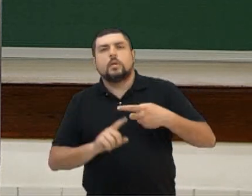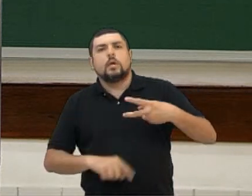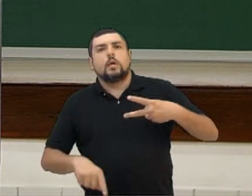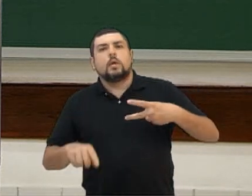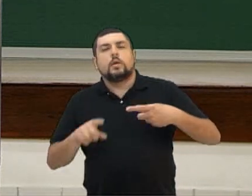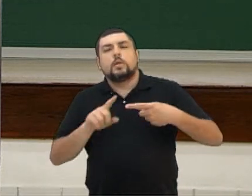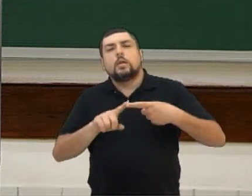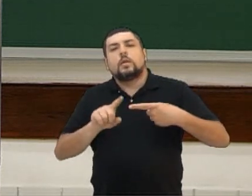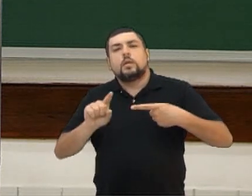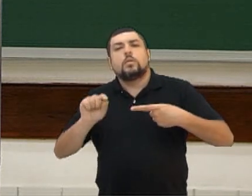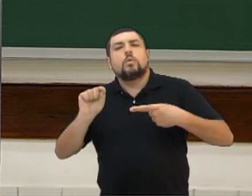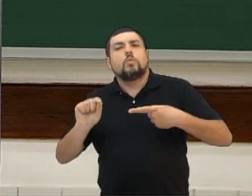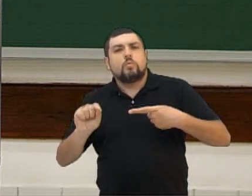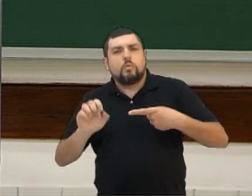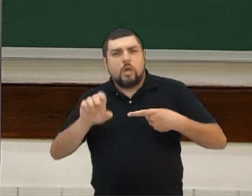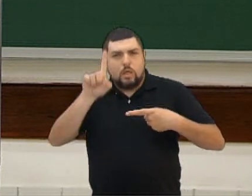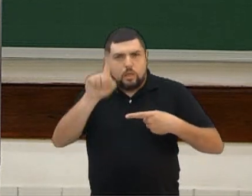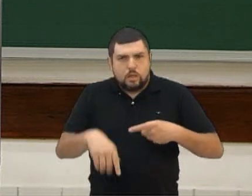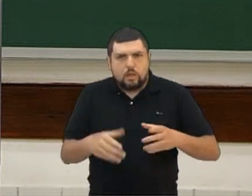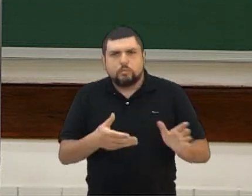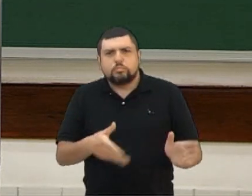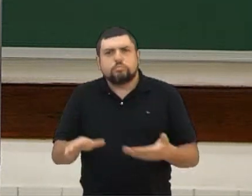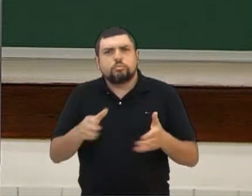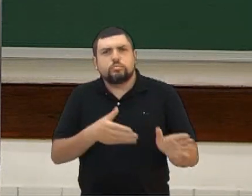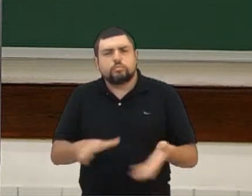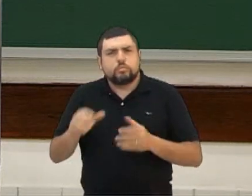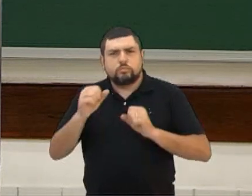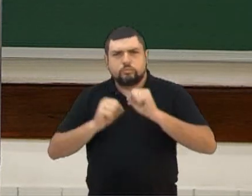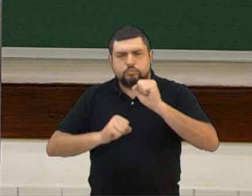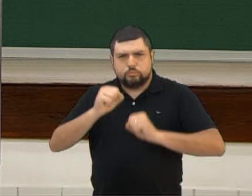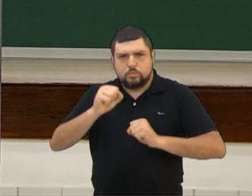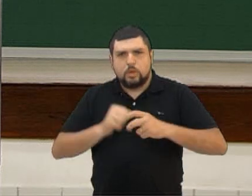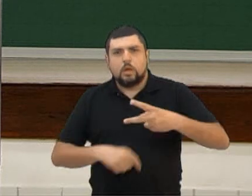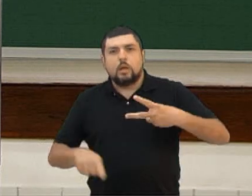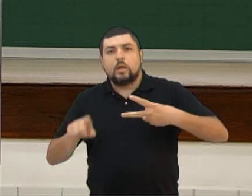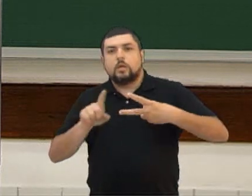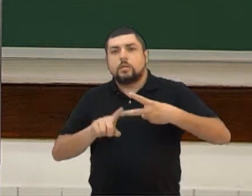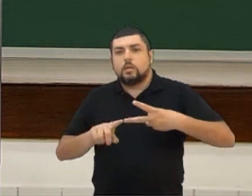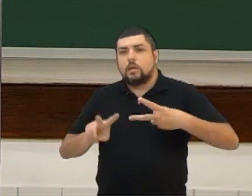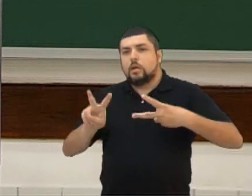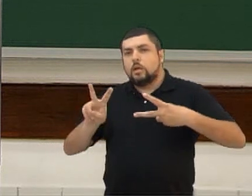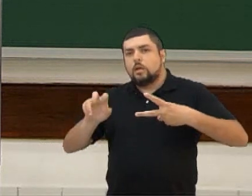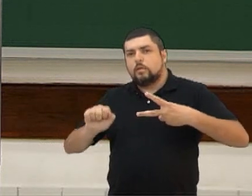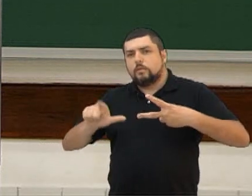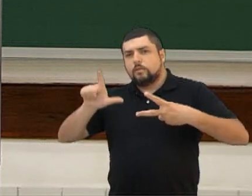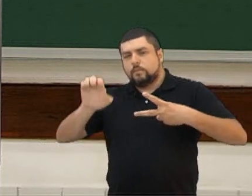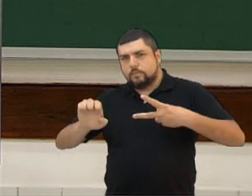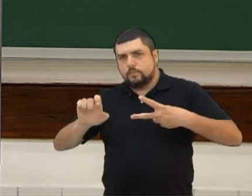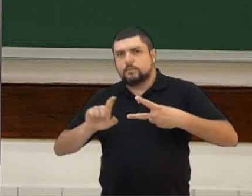Nacional, para que o Brasil produza seu próprio aço, e a chamada Vale do Rio Doce.